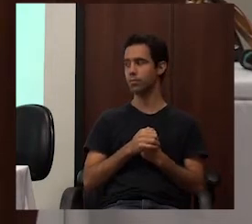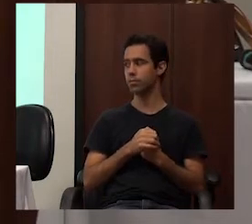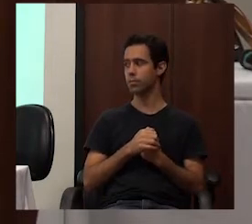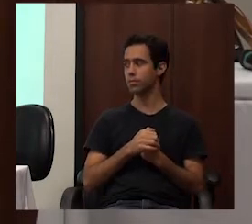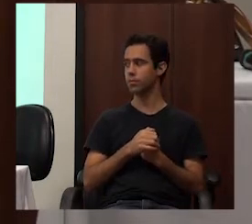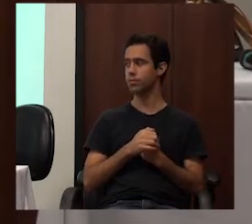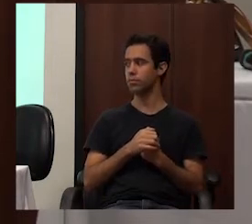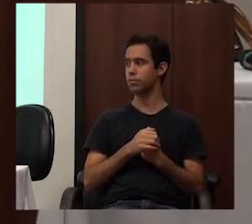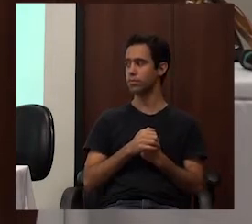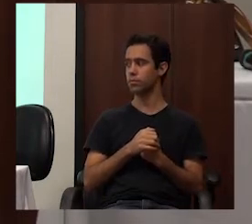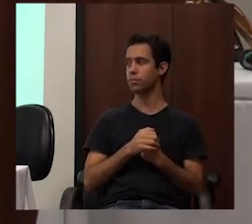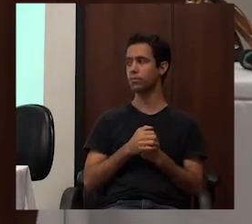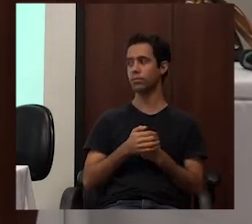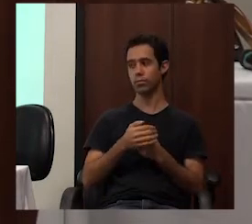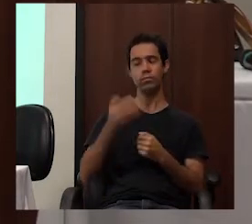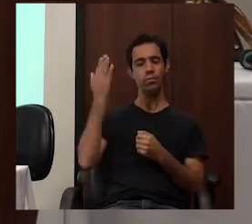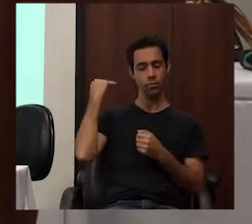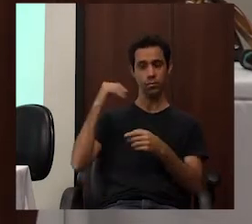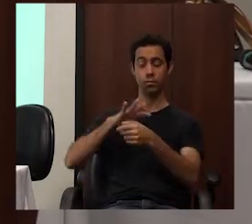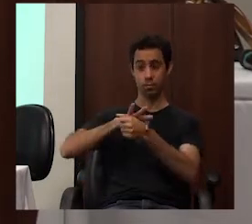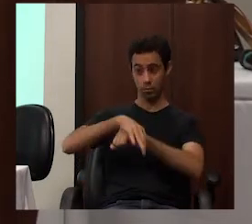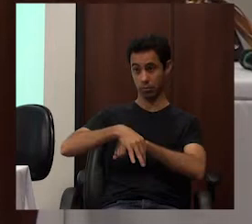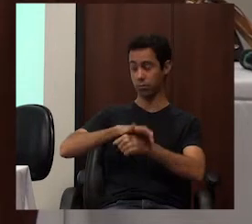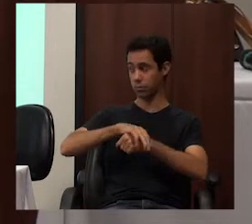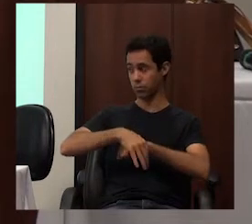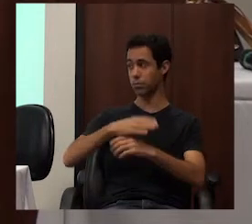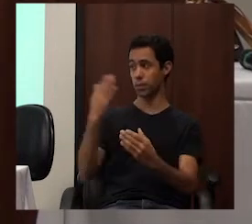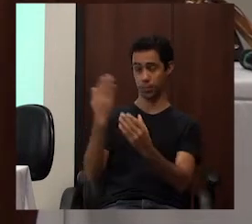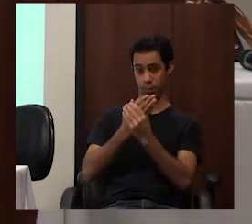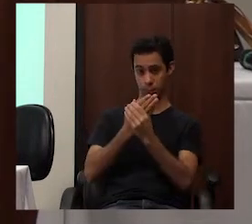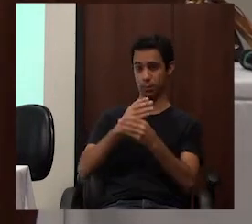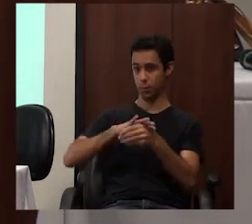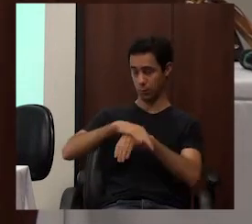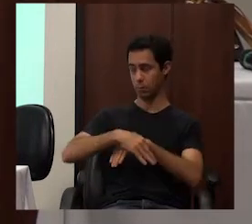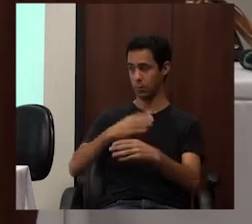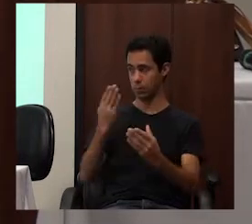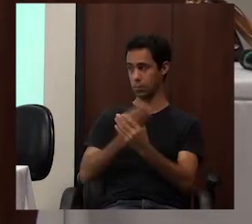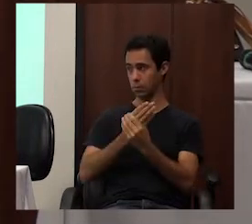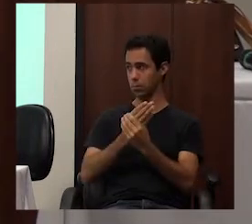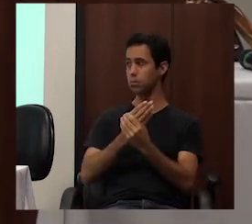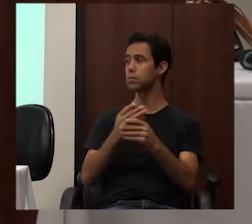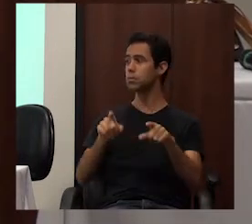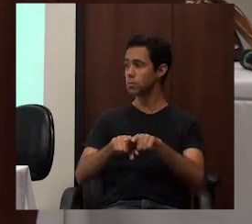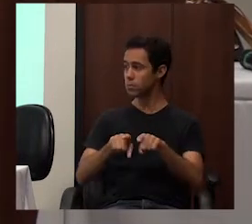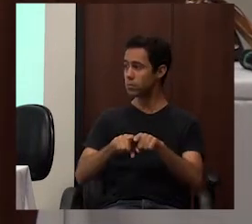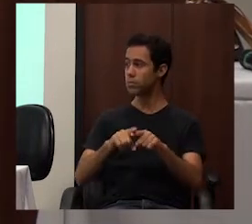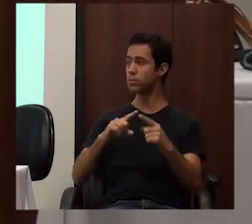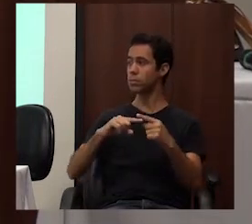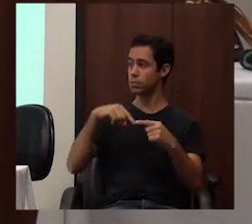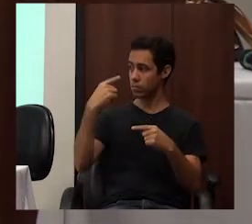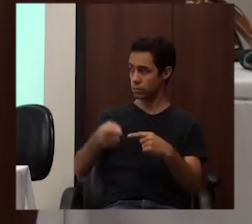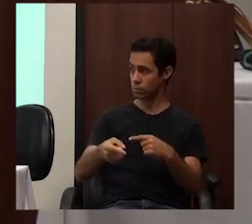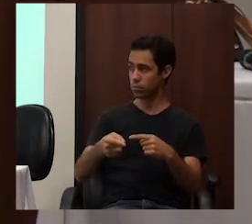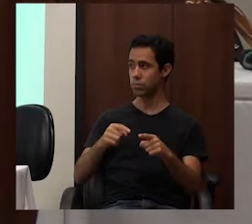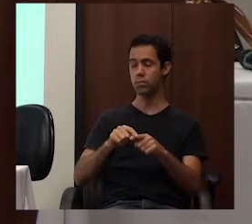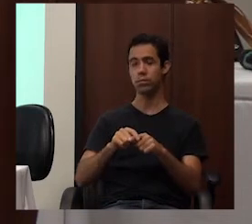pública que garantiu, o processo foi ajuizado em 2000, após a Constituição, tratamento aos